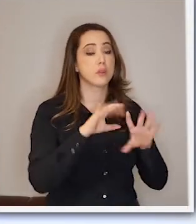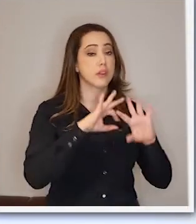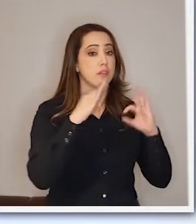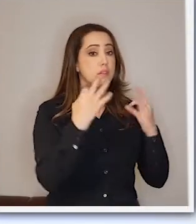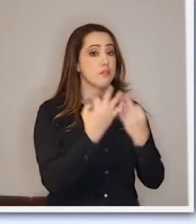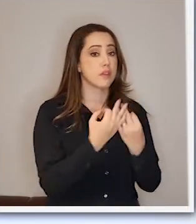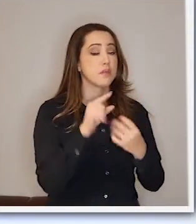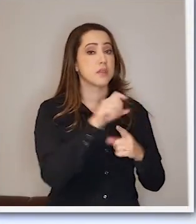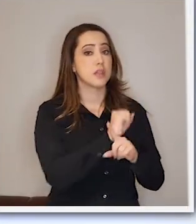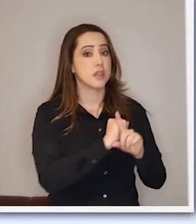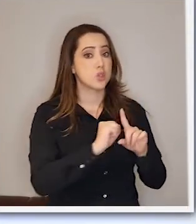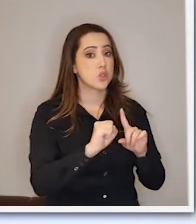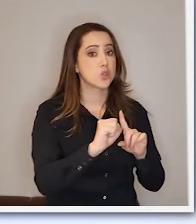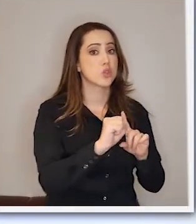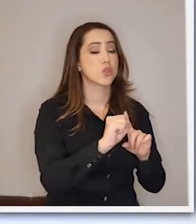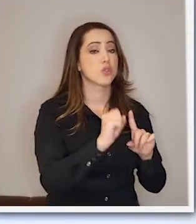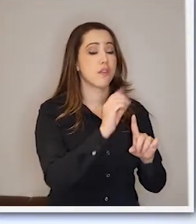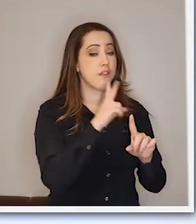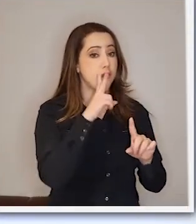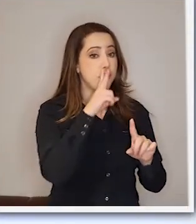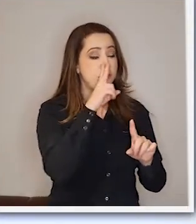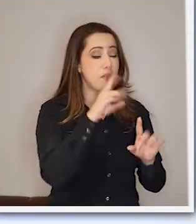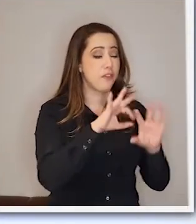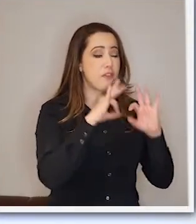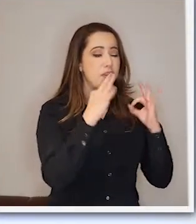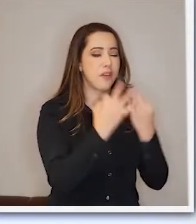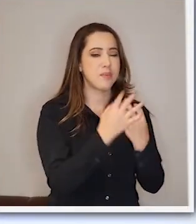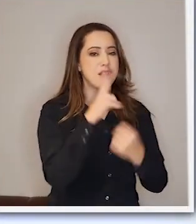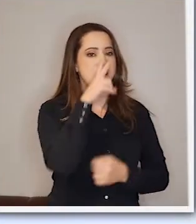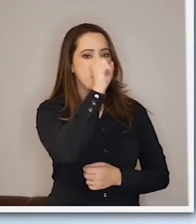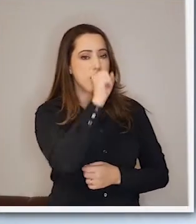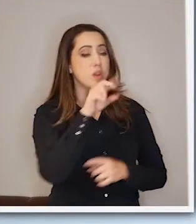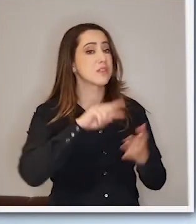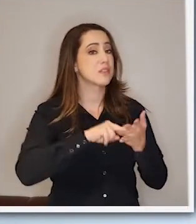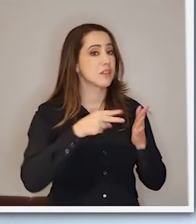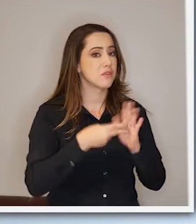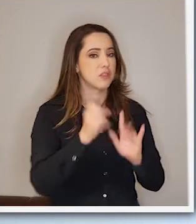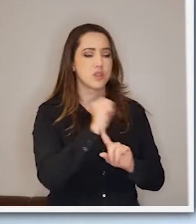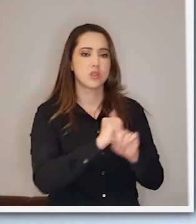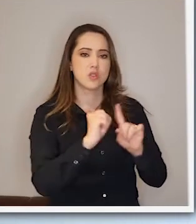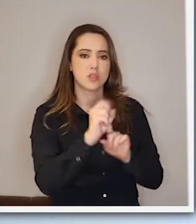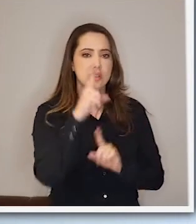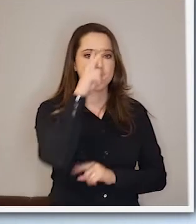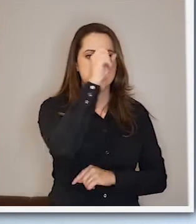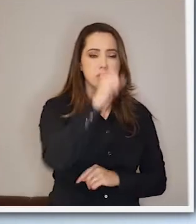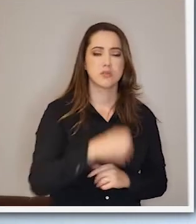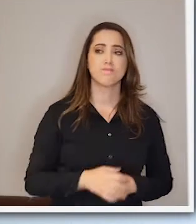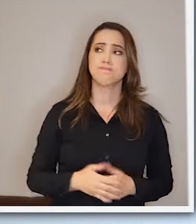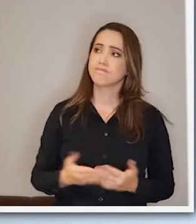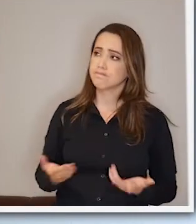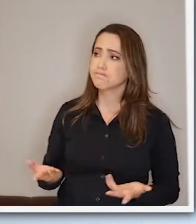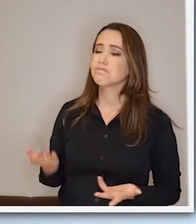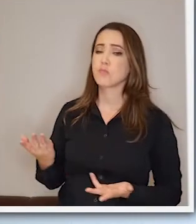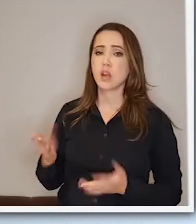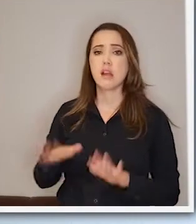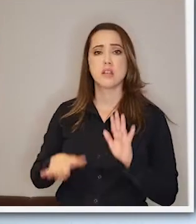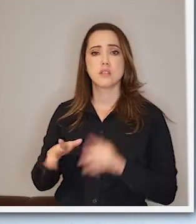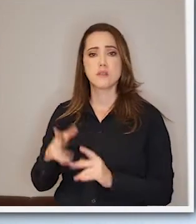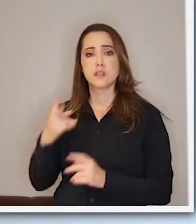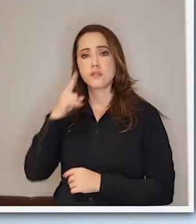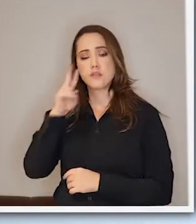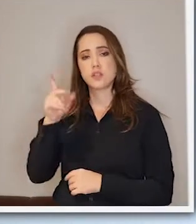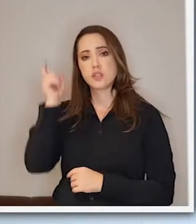família forte, sociedade forte. Me parece que, de repente, isso é uma dificuldade